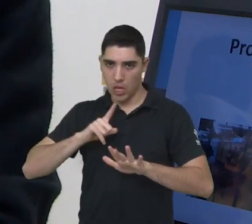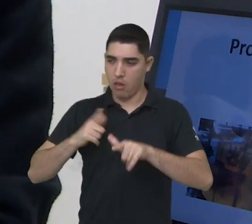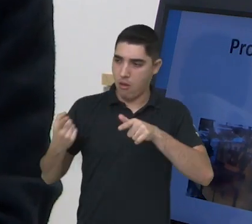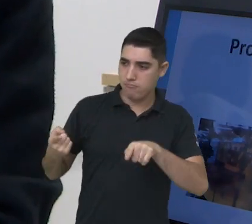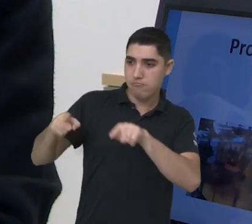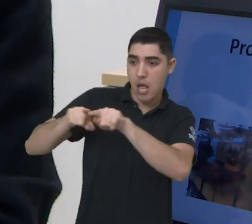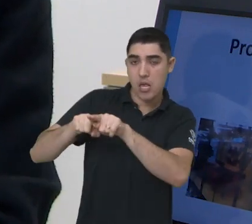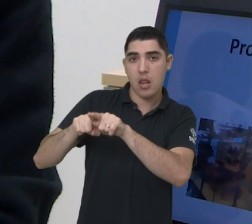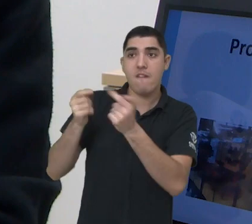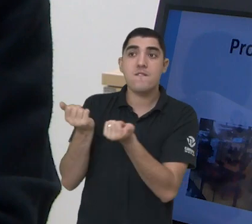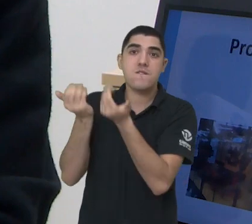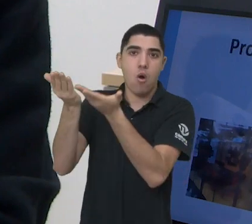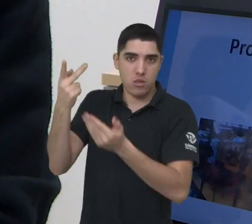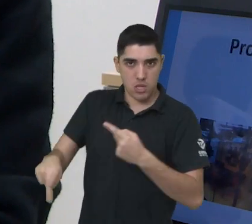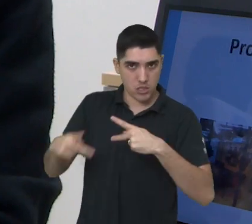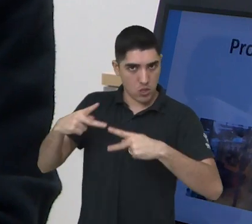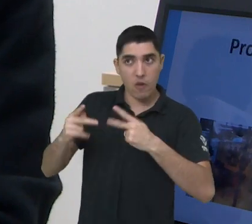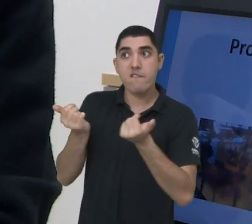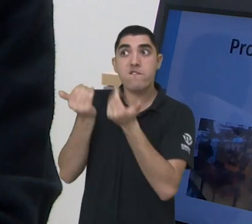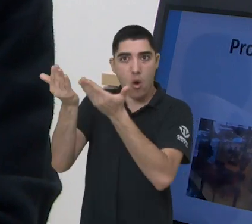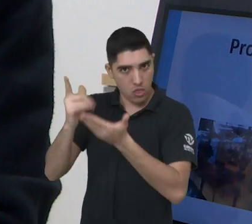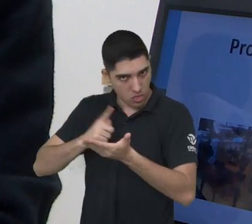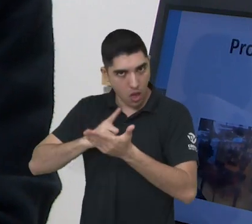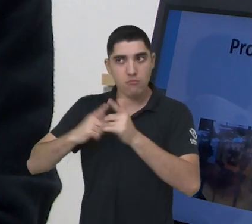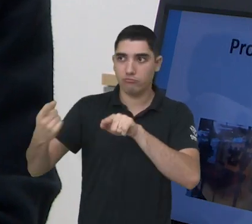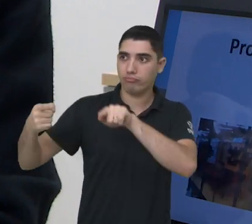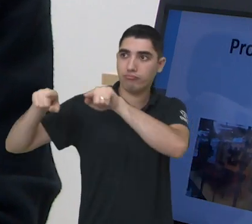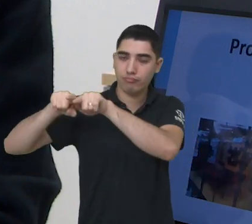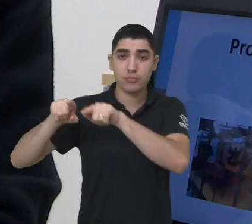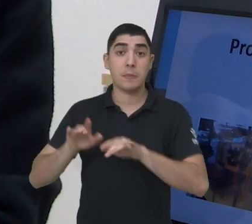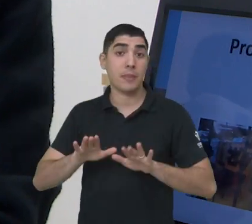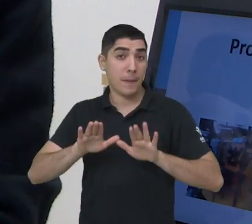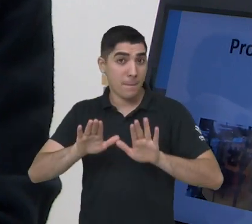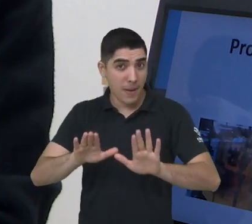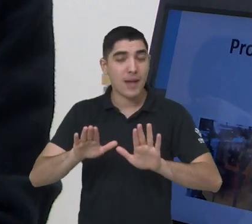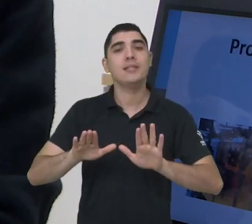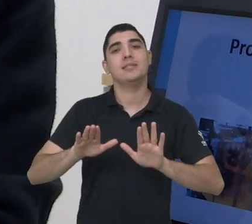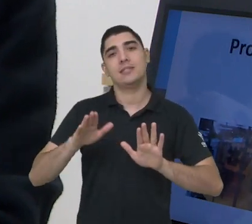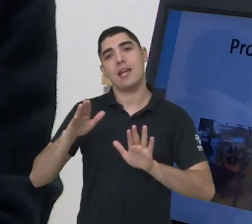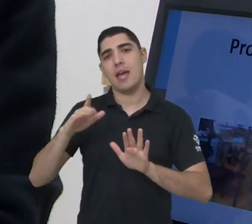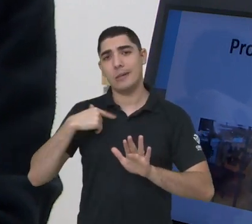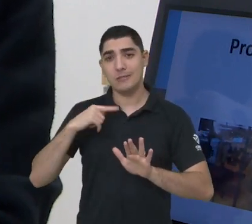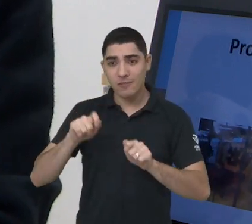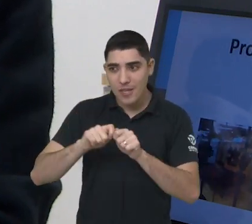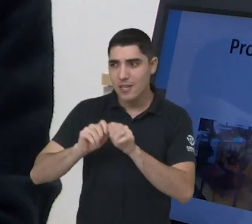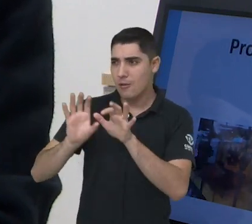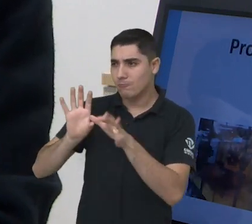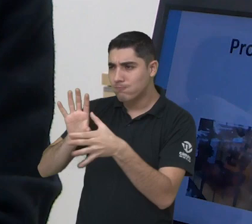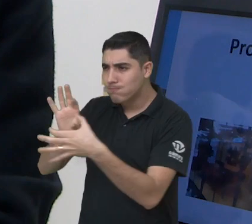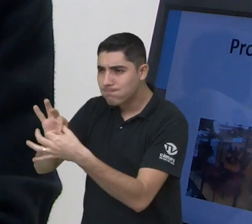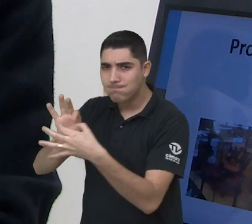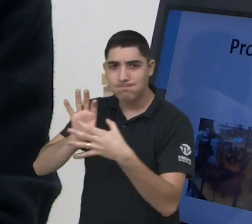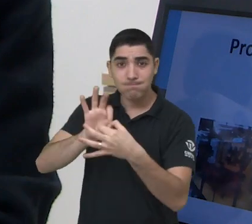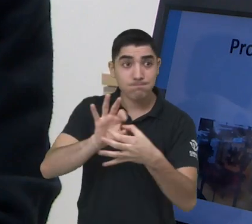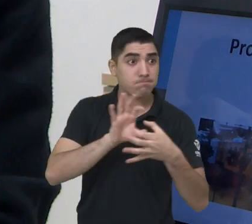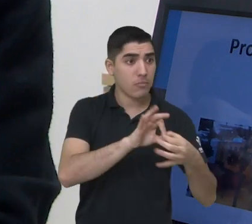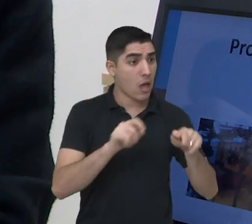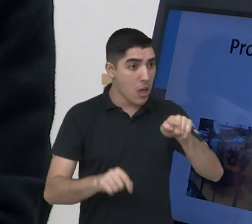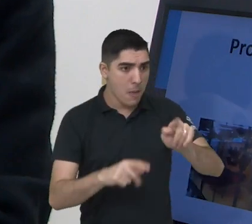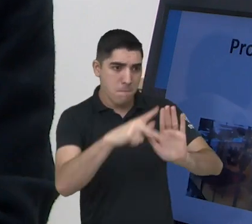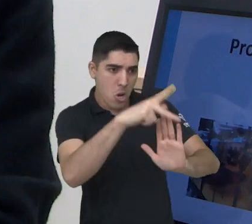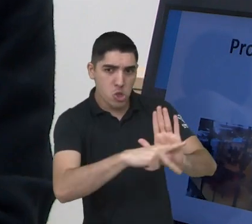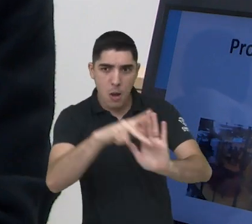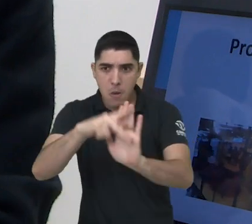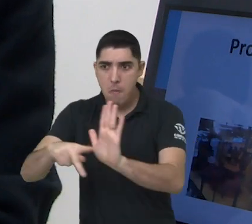gente tem parcerias também fora de São José dos Campos. Mas o fato de ver muitas conexões acontecendo, muitos